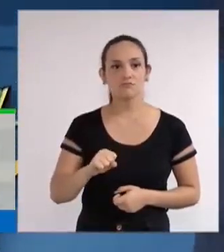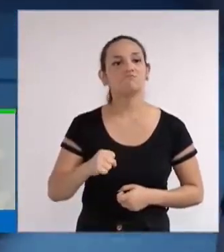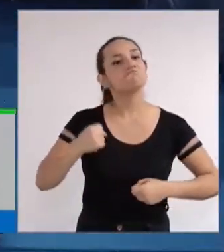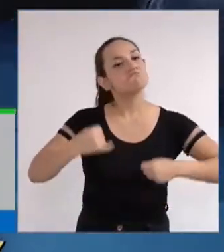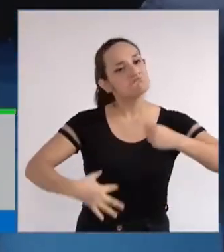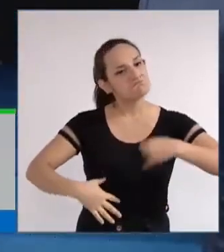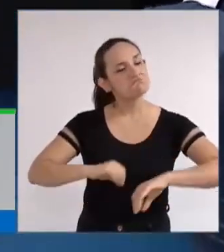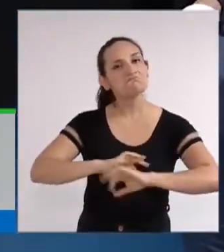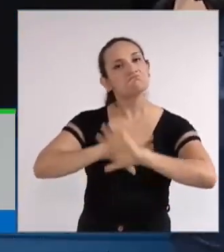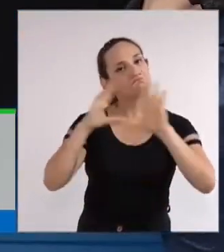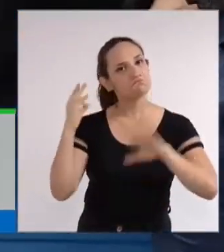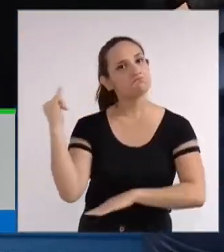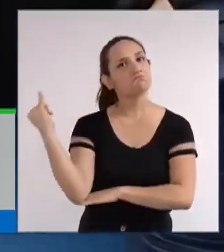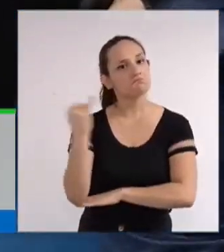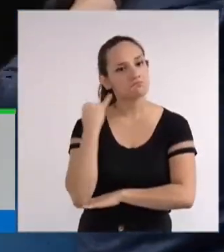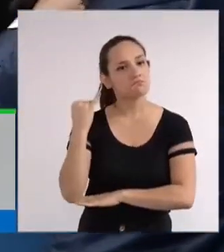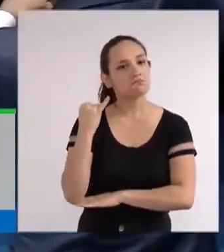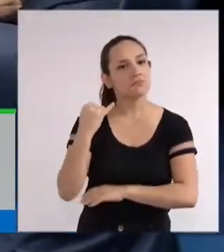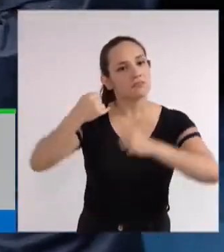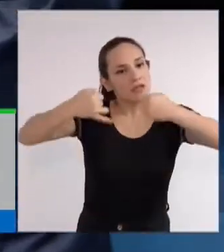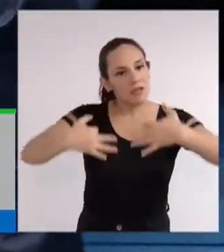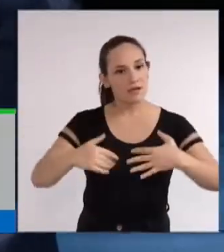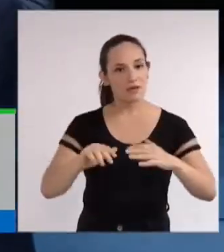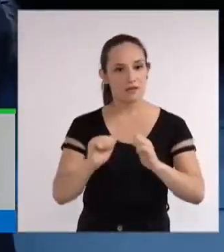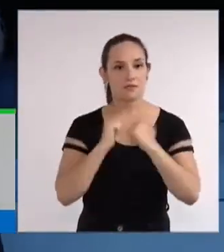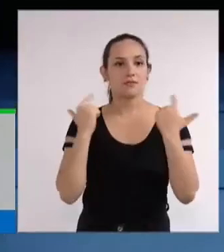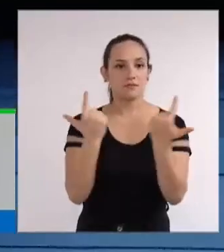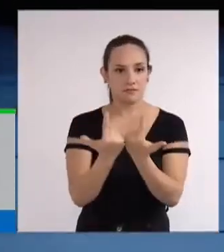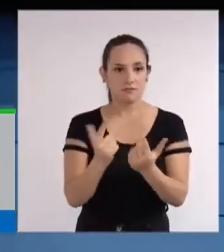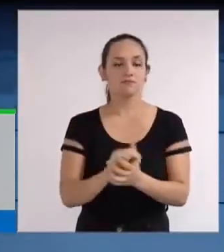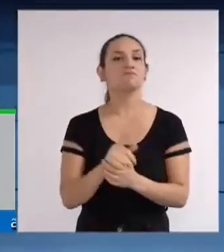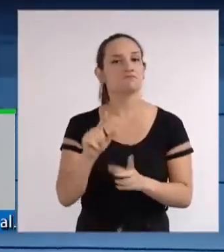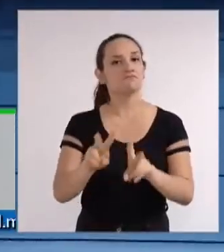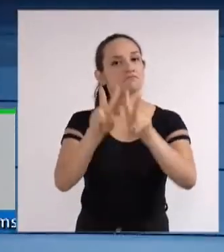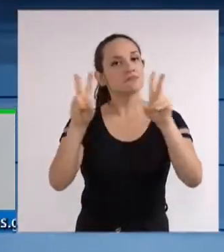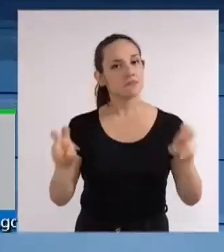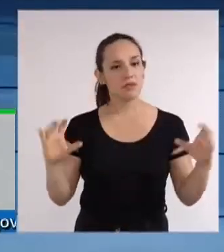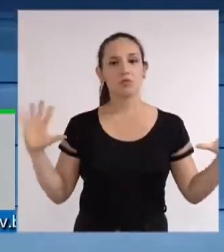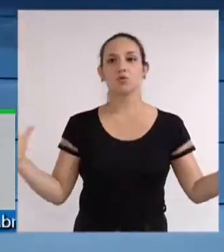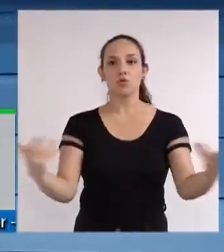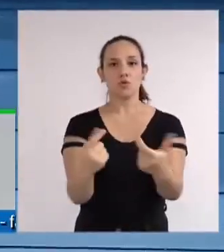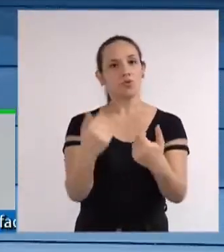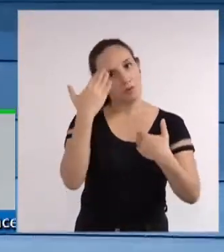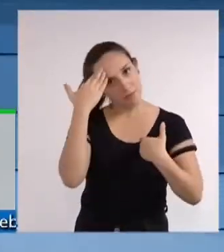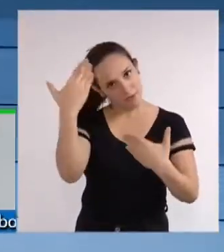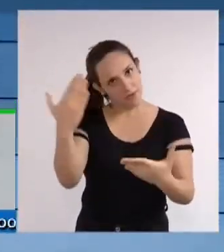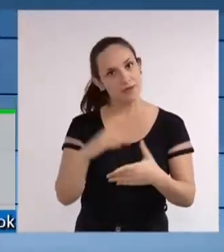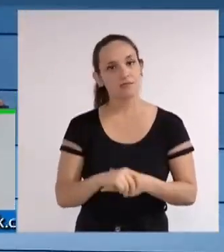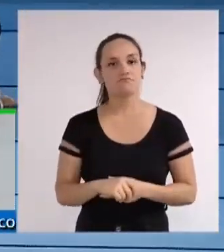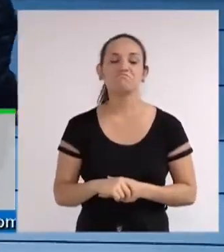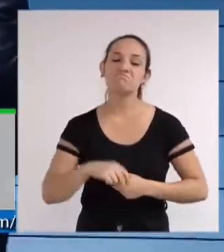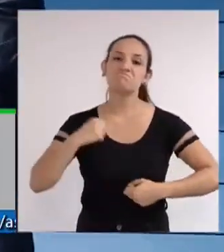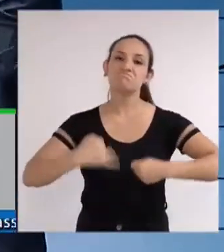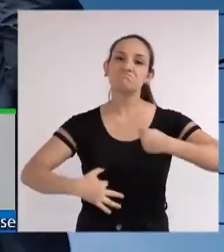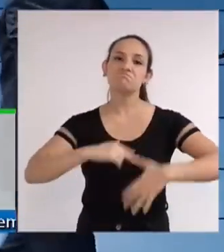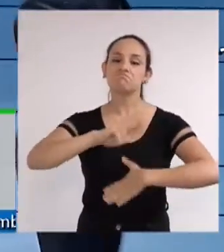valiosos esclarecimentos que traz a esta casa acerca deste tema importante para todos nós. Muito obrigado pelo seu pronunciamento.